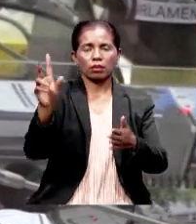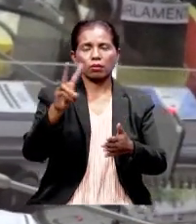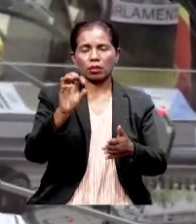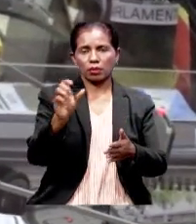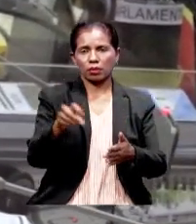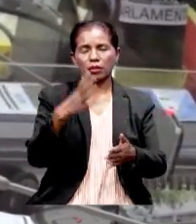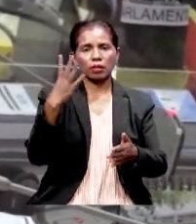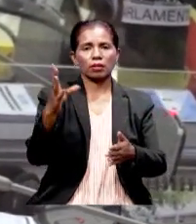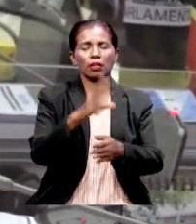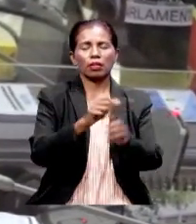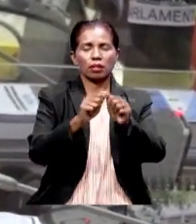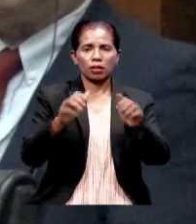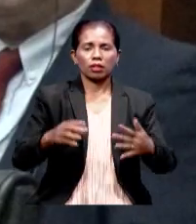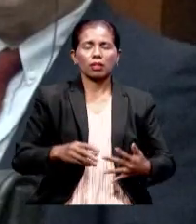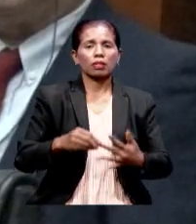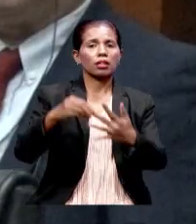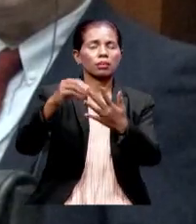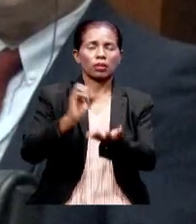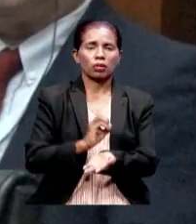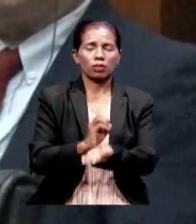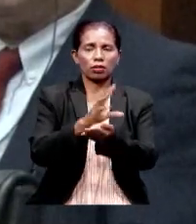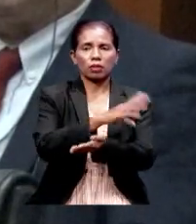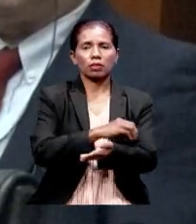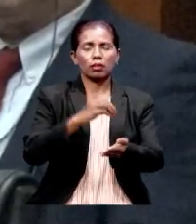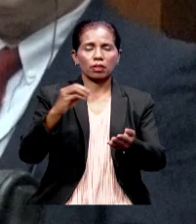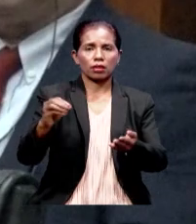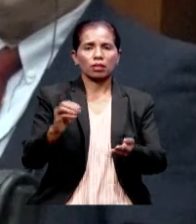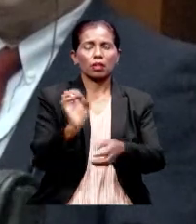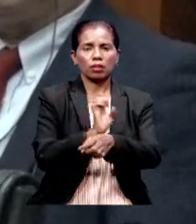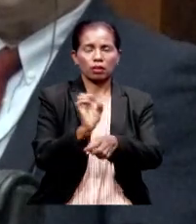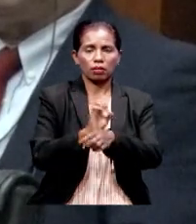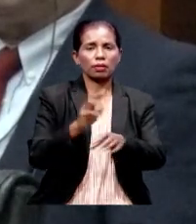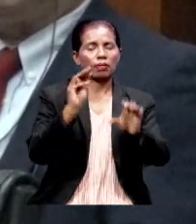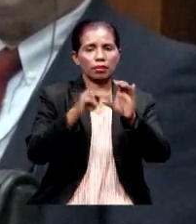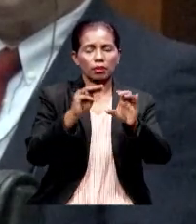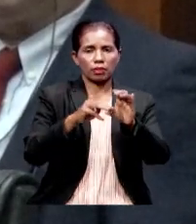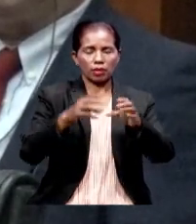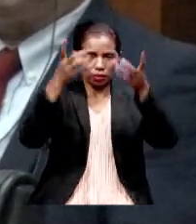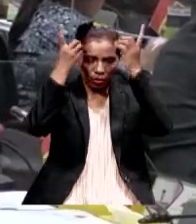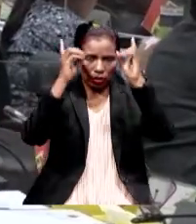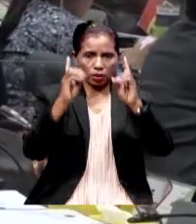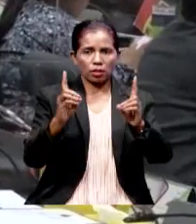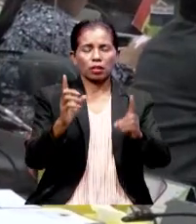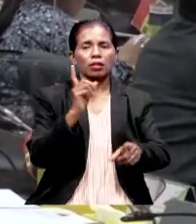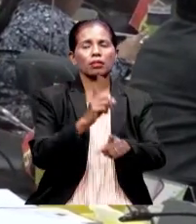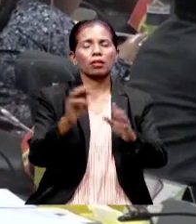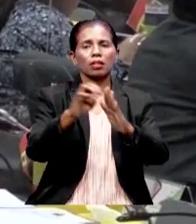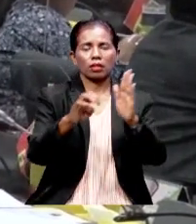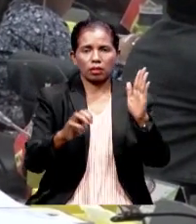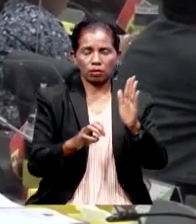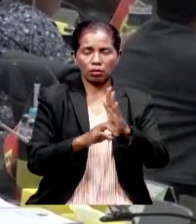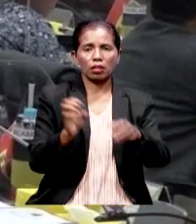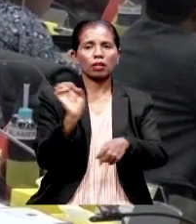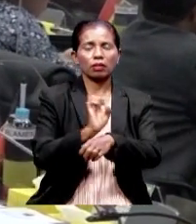cria região administrativa especial o ecusi no establece zona especial economia social mercado, define concretamente estatuto econômico,